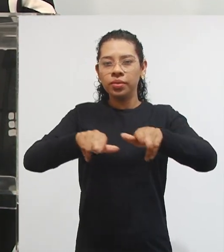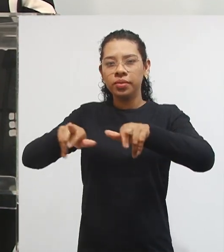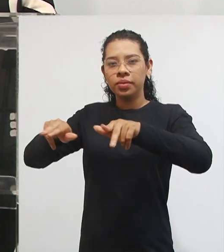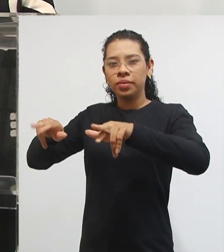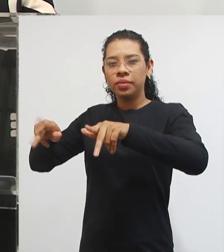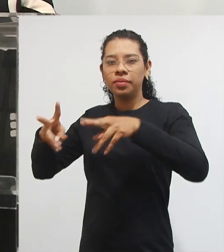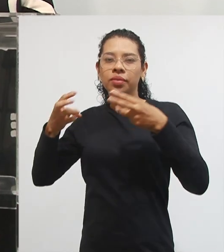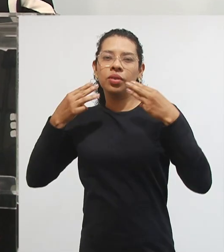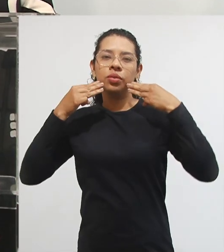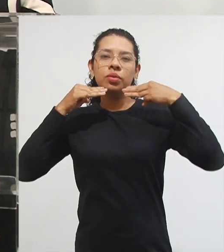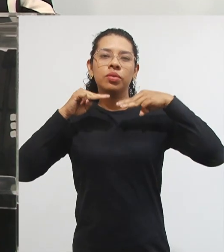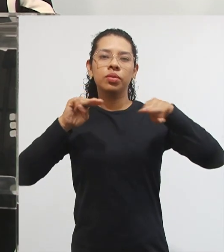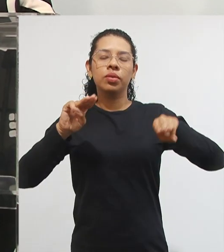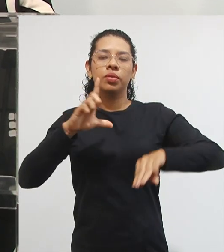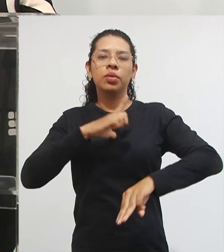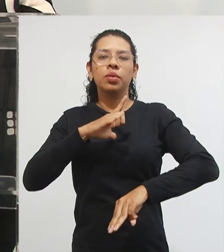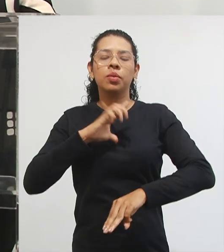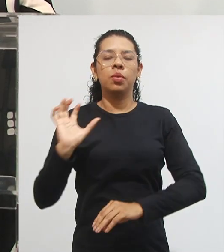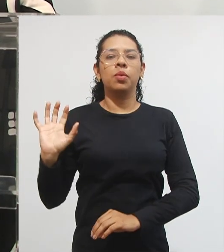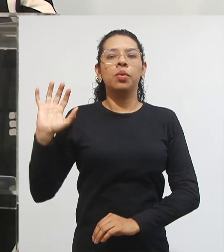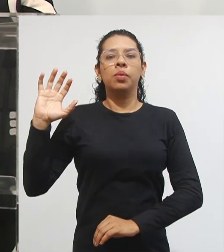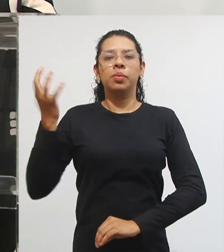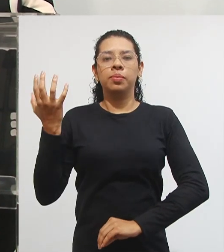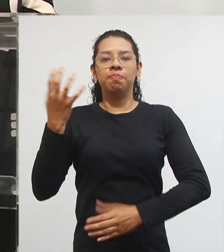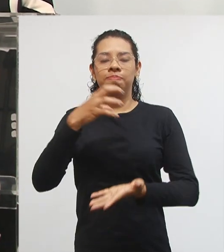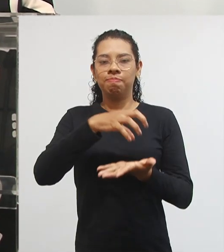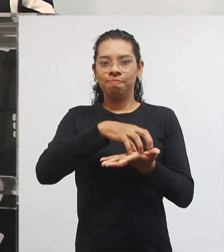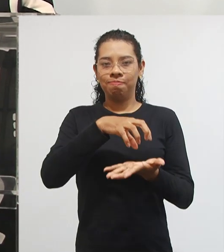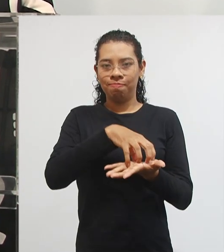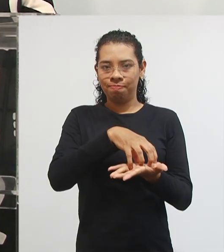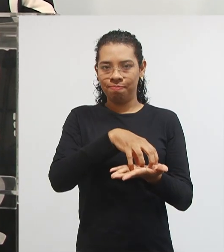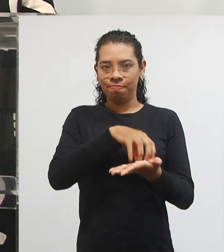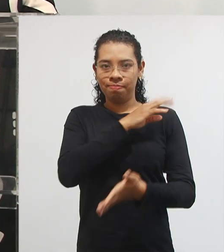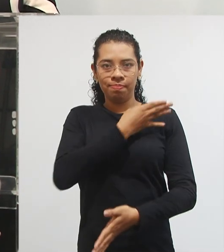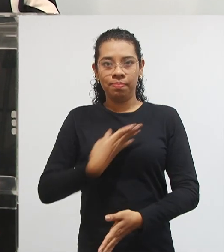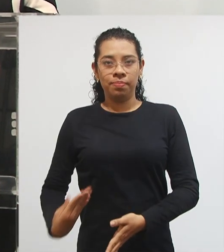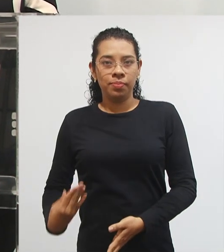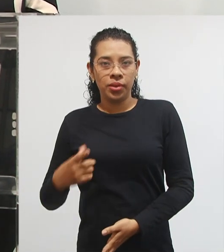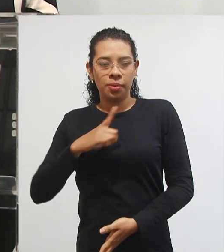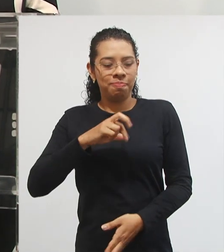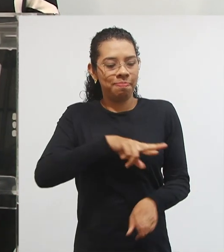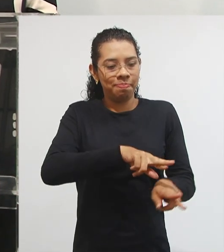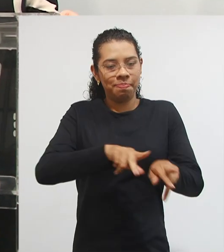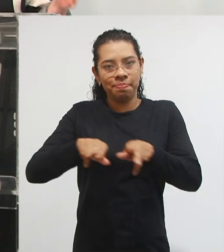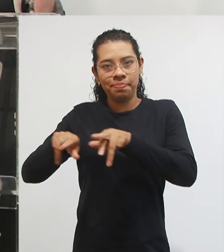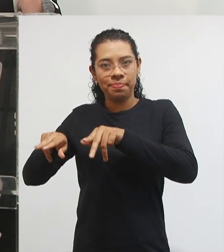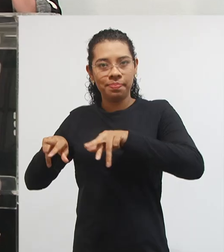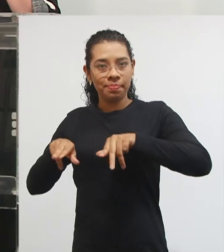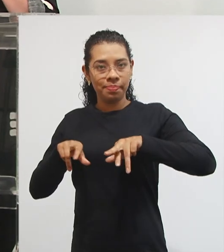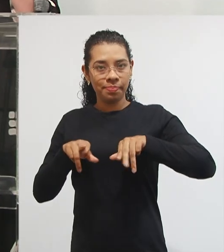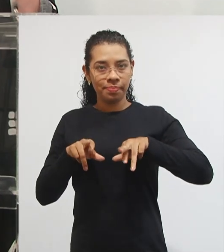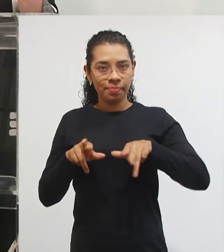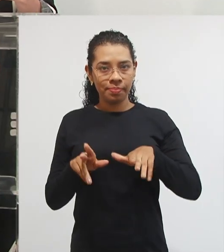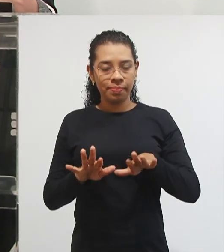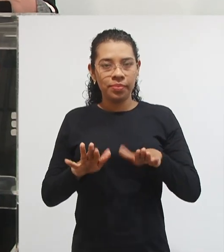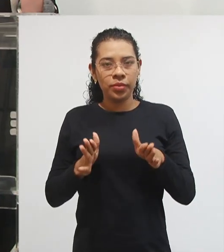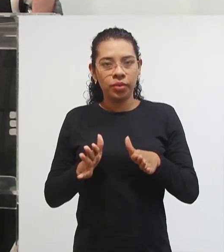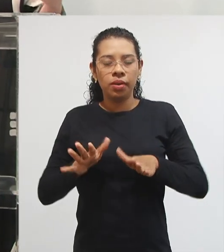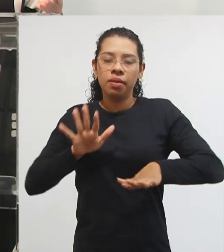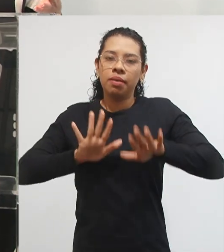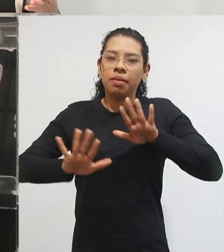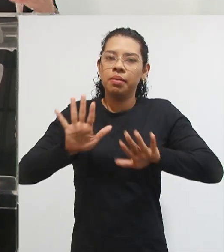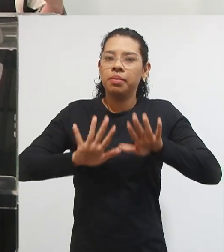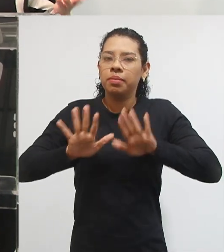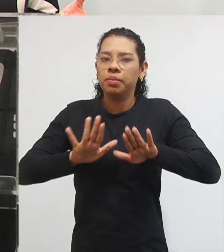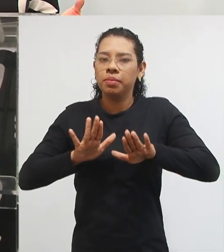são realizados no serviço público. Existem muitos tipos de marketing, né? E alguns eles se adaptam, eles têm